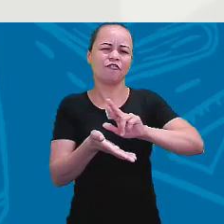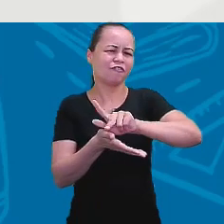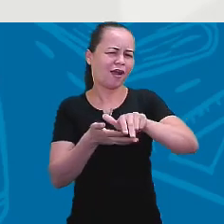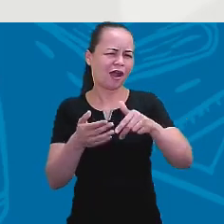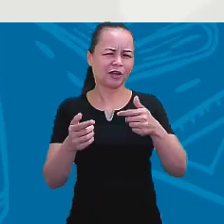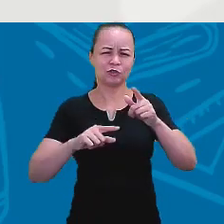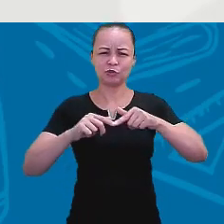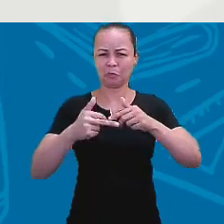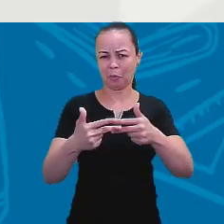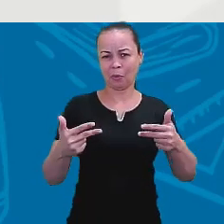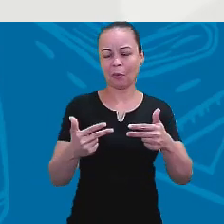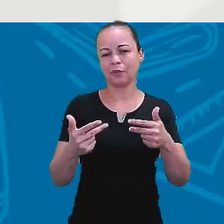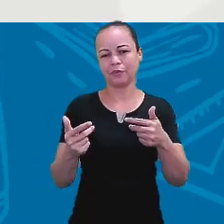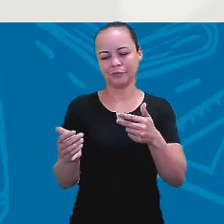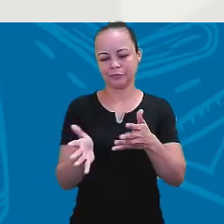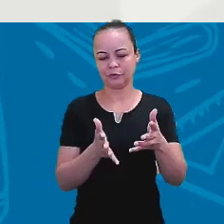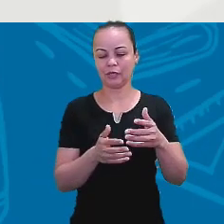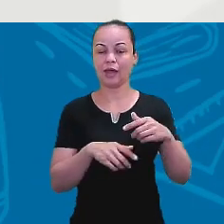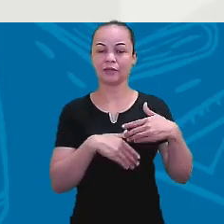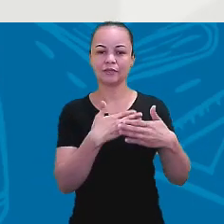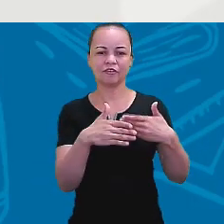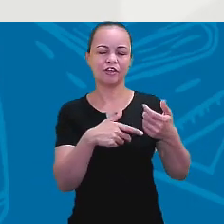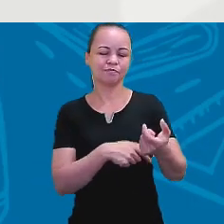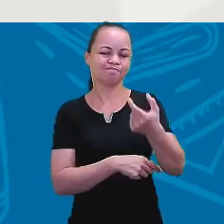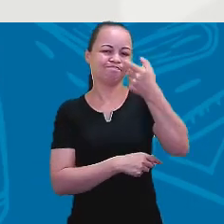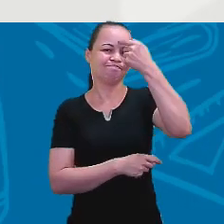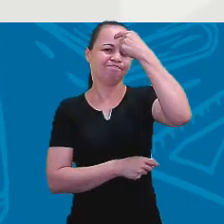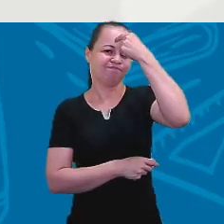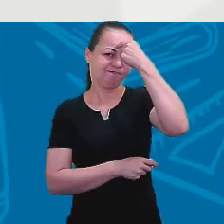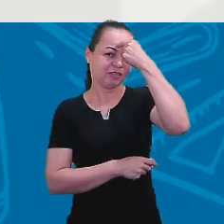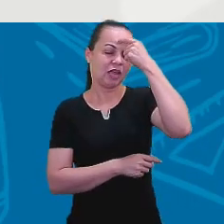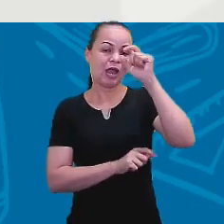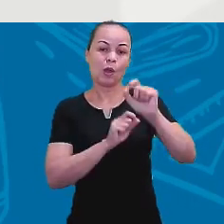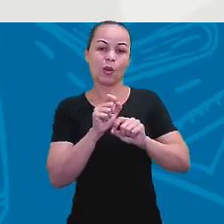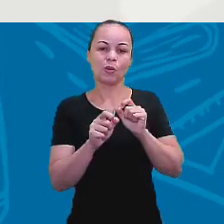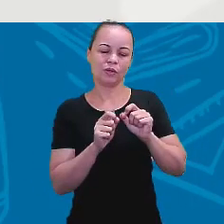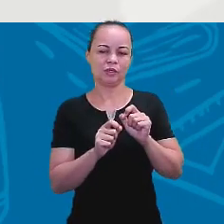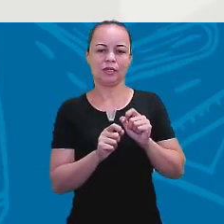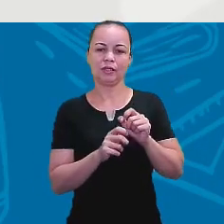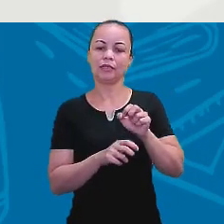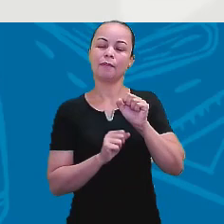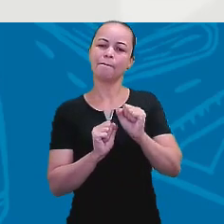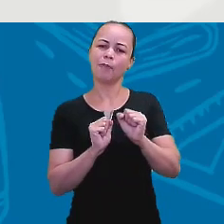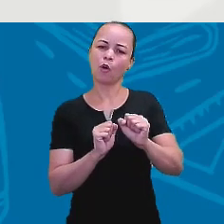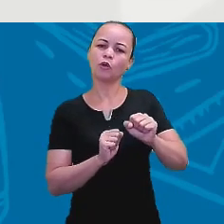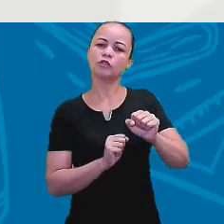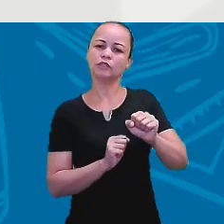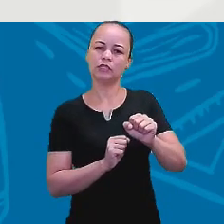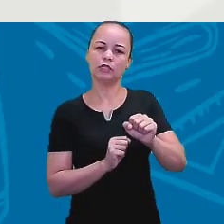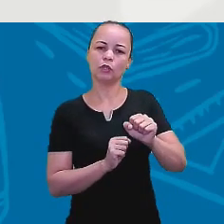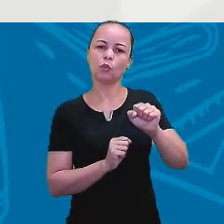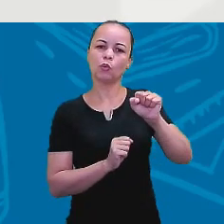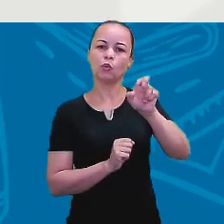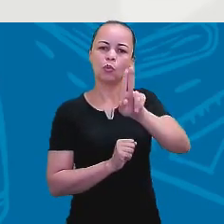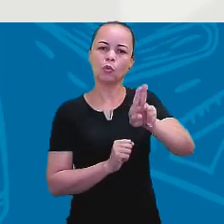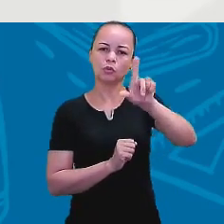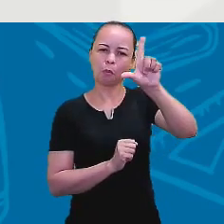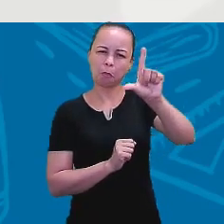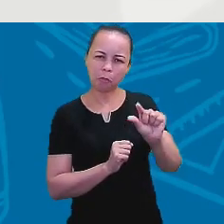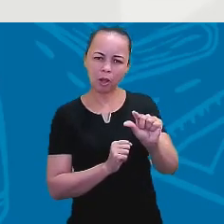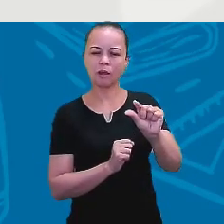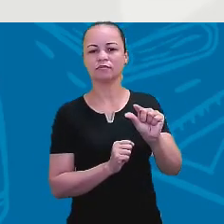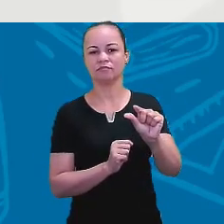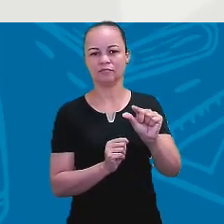tá certo? Através da nossa consciência de que a gente pode reduzir o uso de